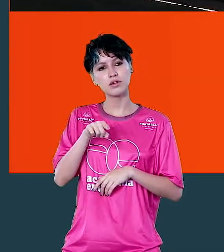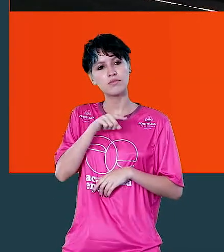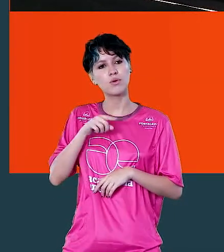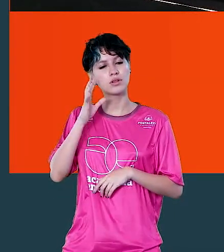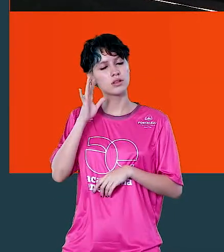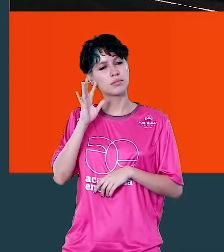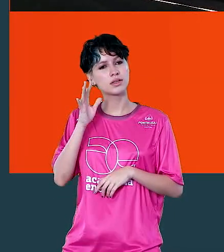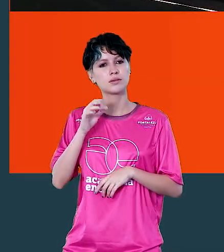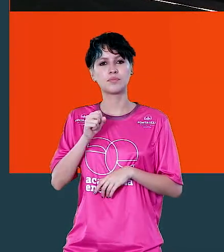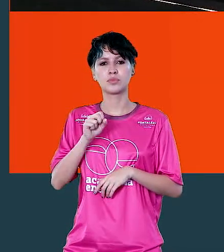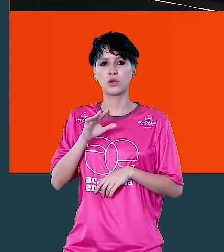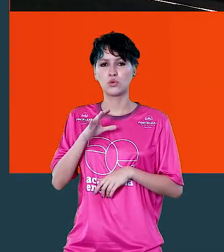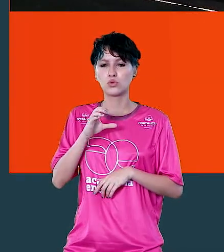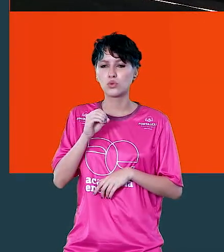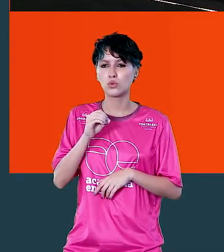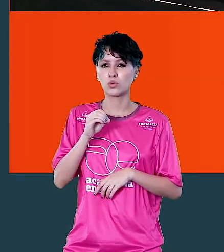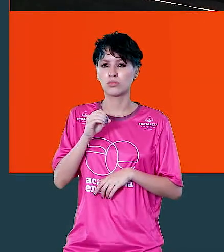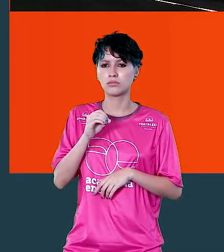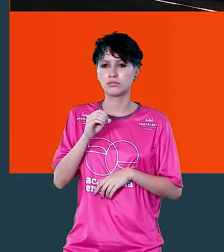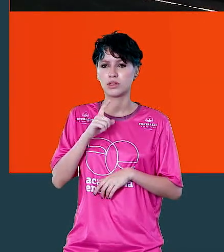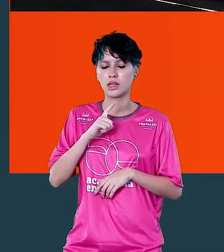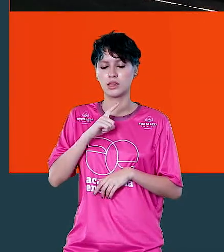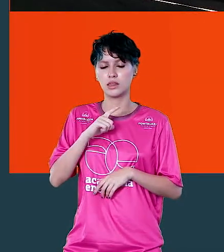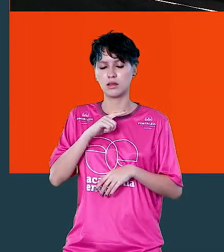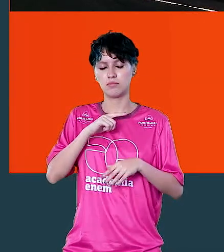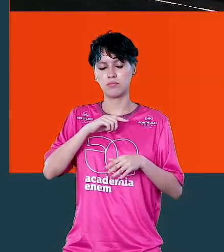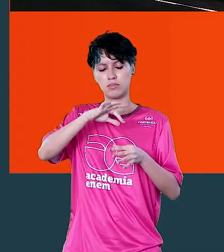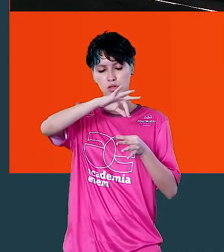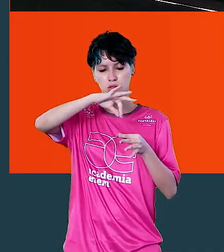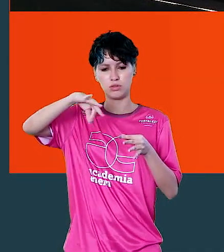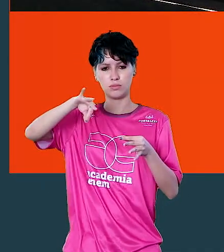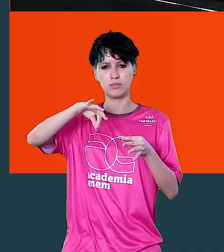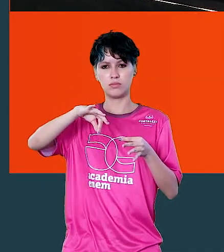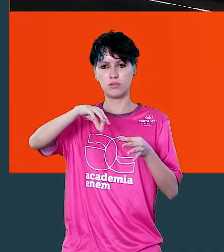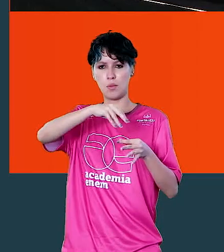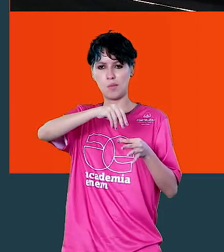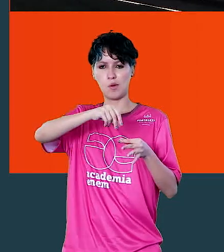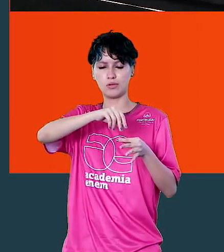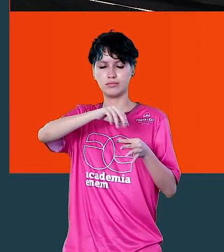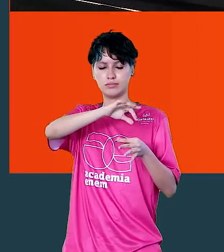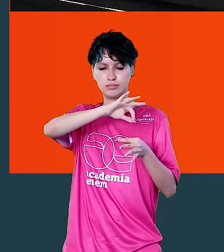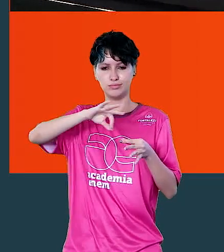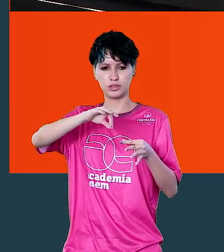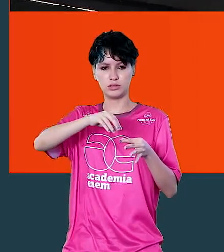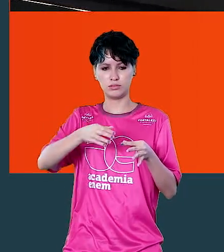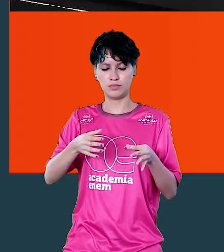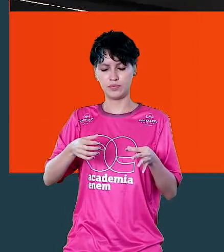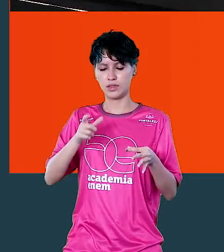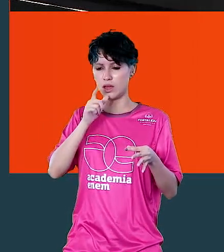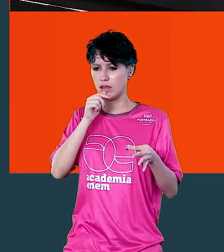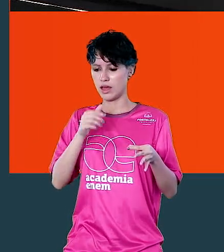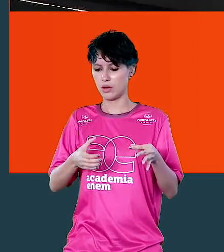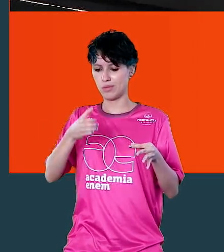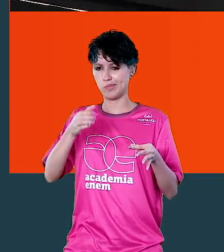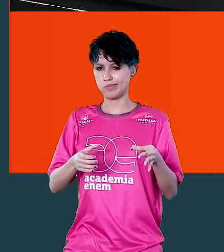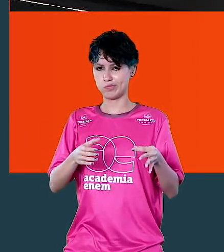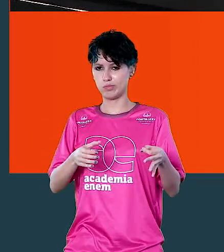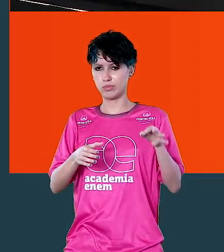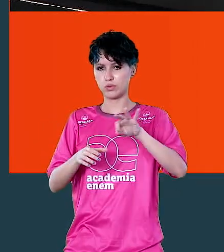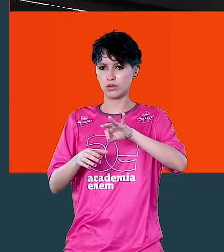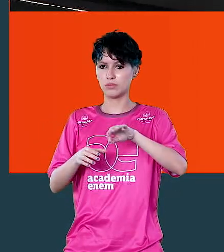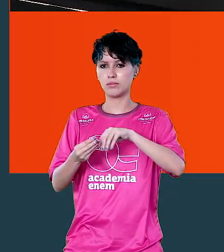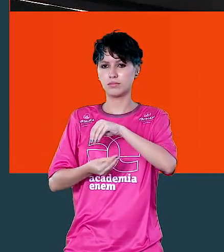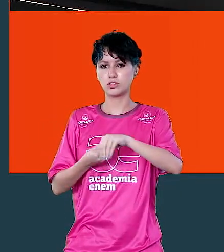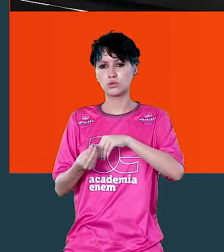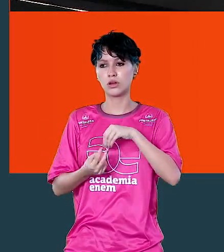suco instantâneo, aquele que vem no saquinho, né? Tu pega a água, pega aquele pozinho lá do suco instantâneo e coloca na água. são duas